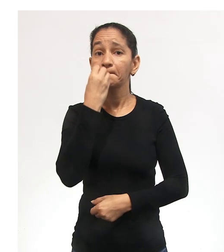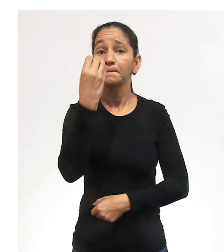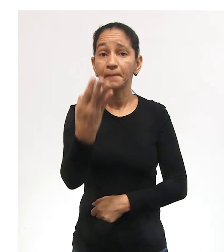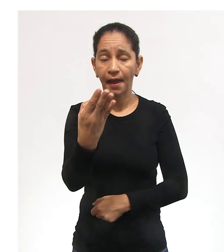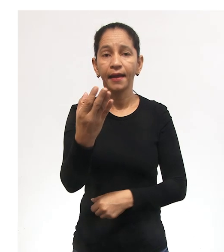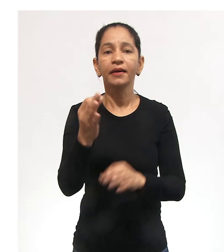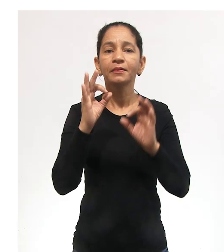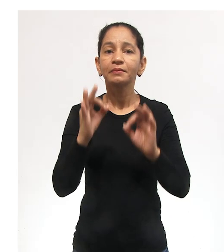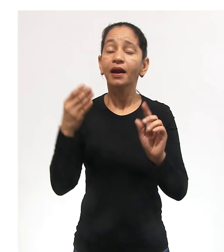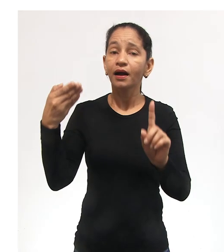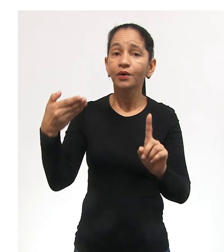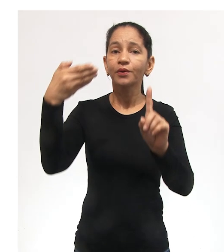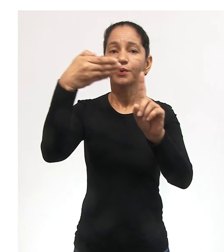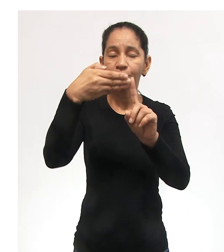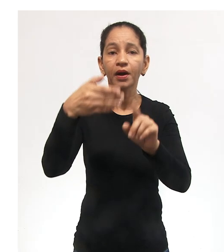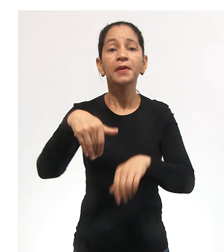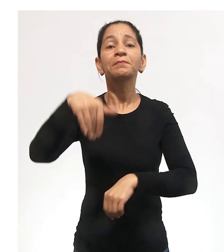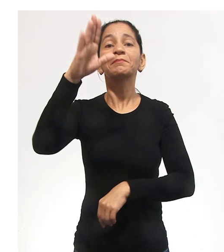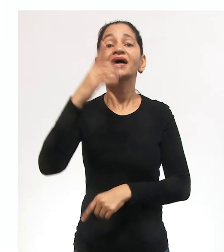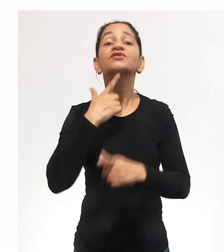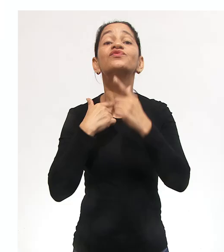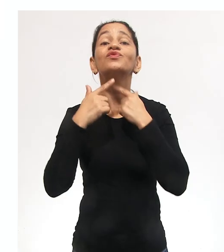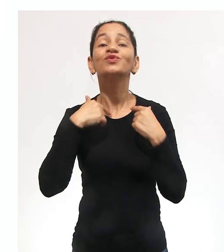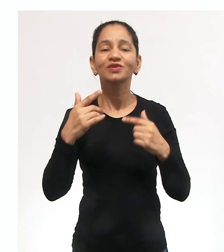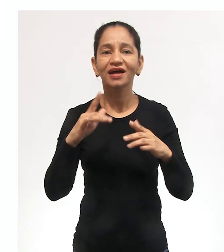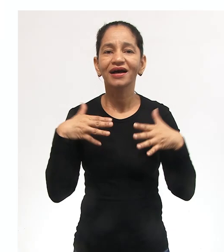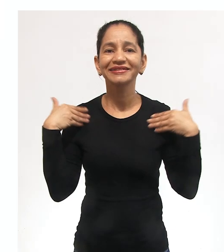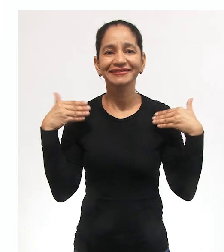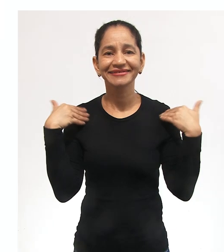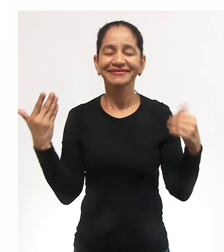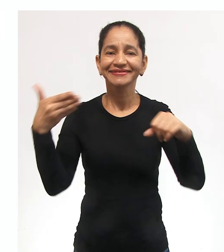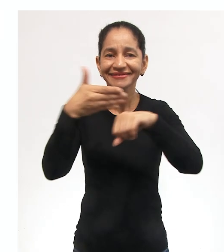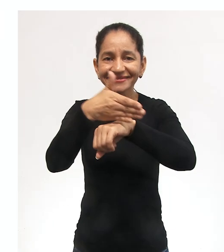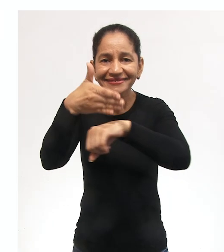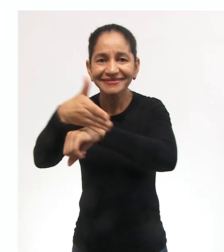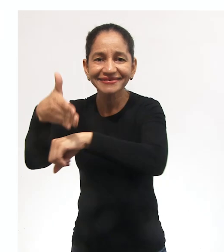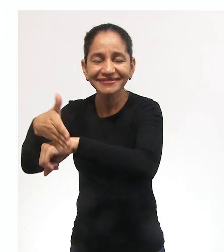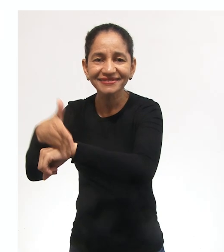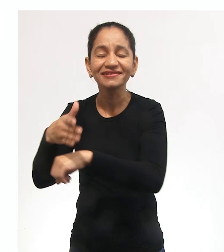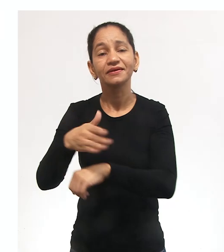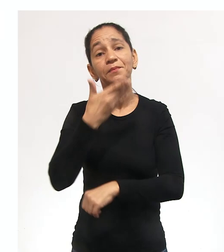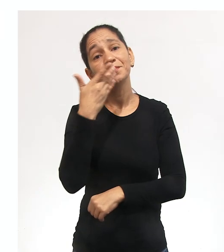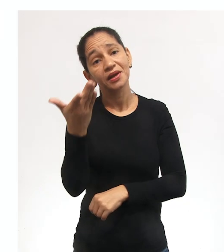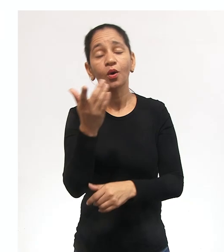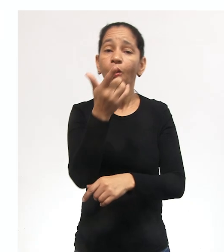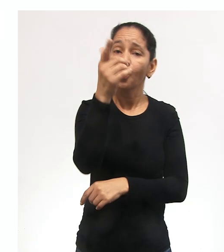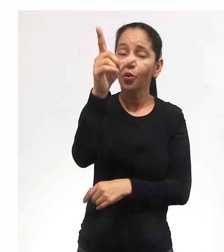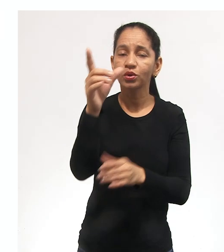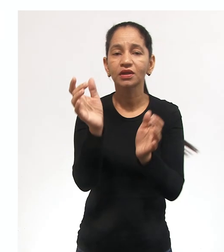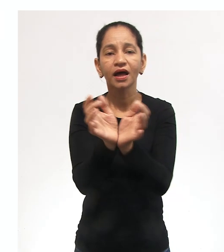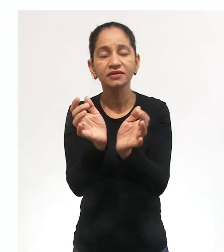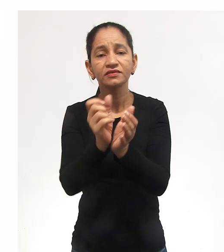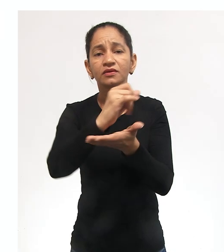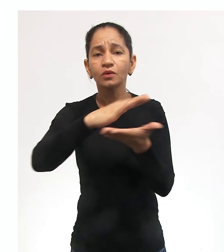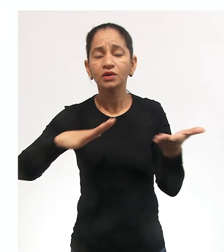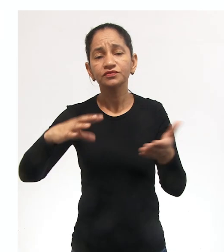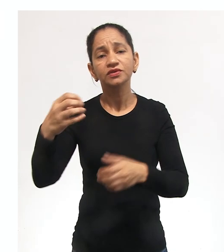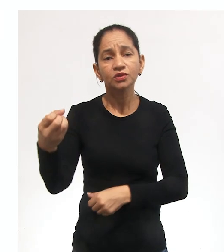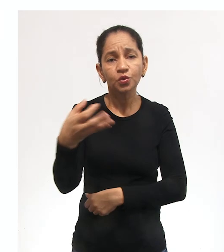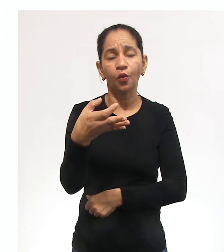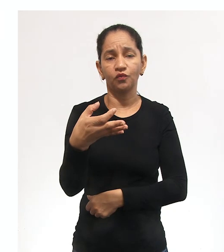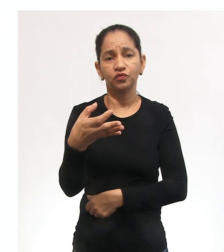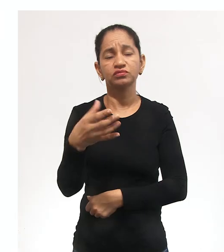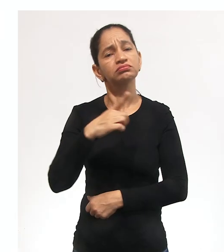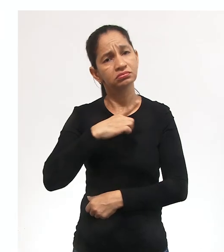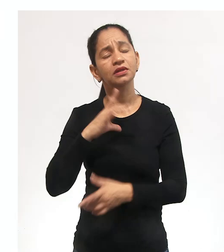bem sucedida e aumente a participação nela na próxima turma, na próxima atividade ou